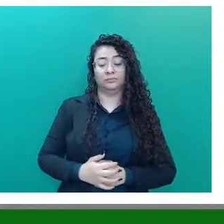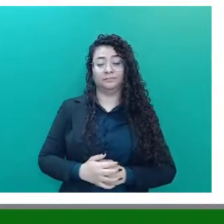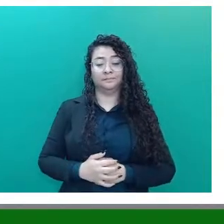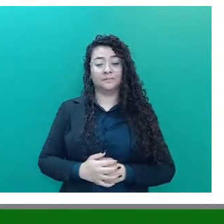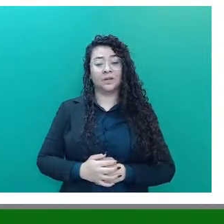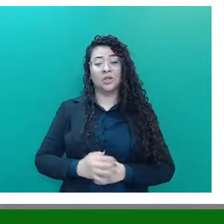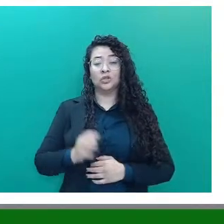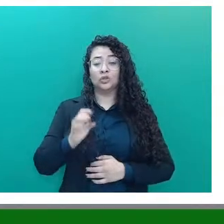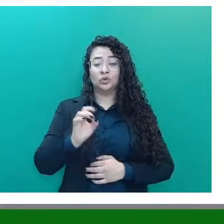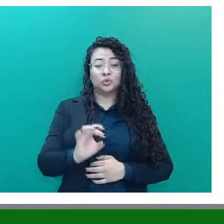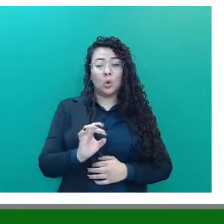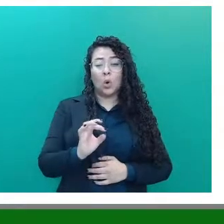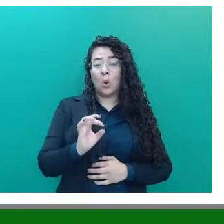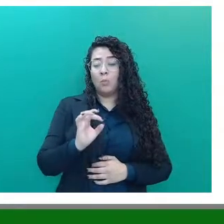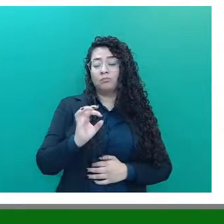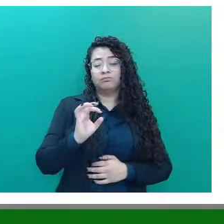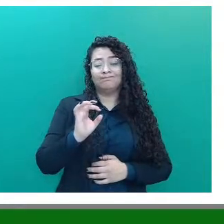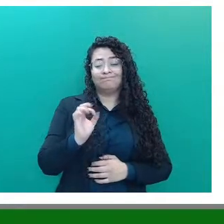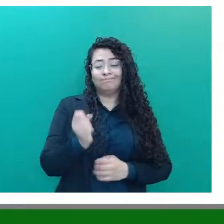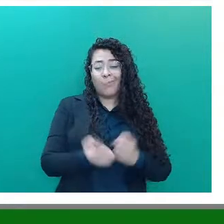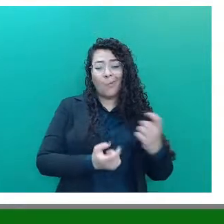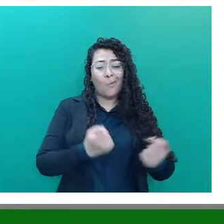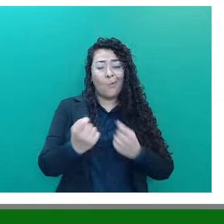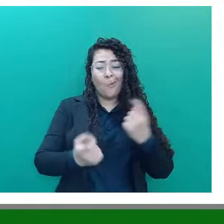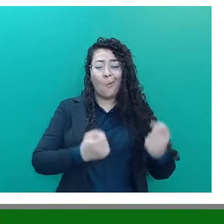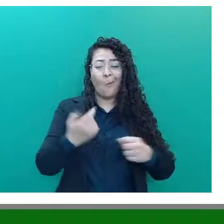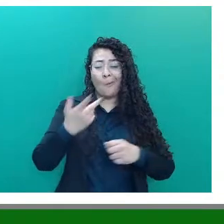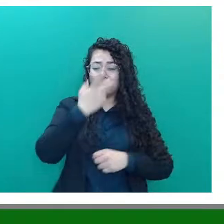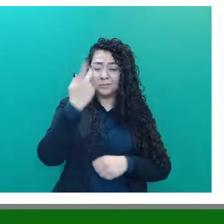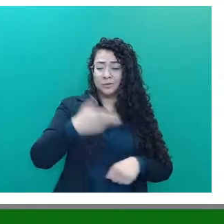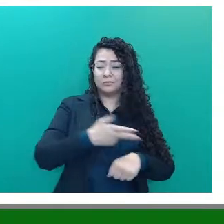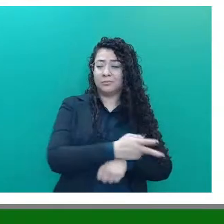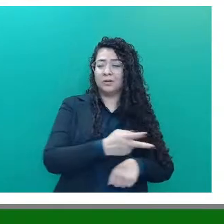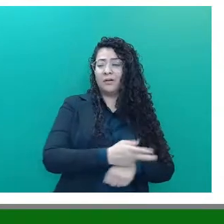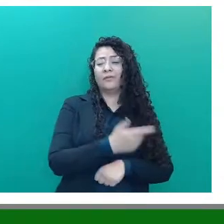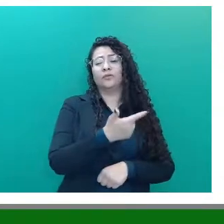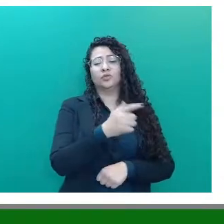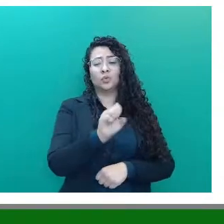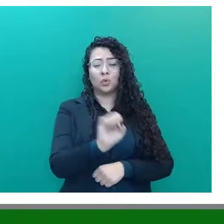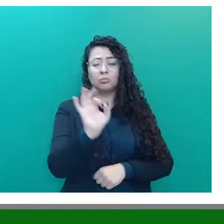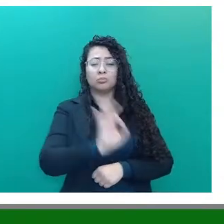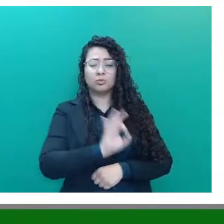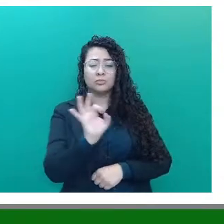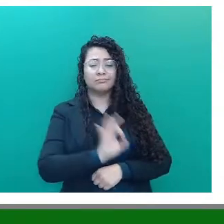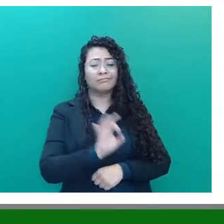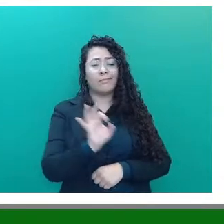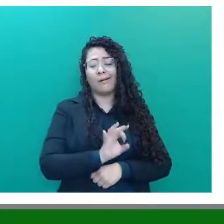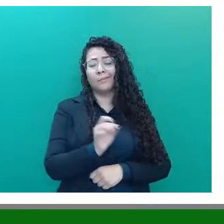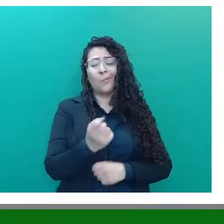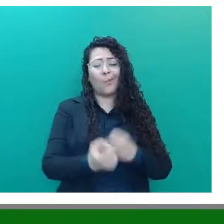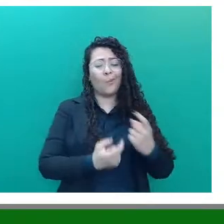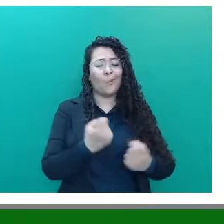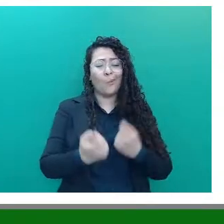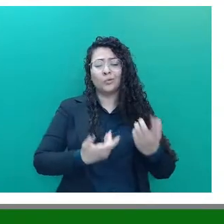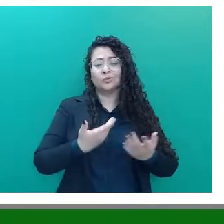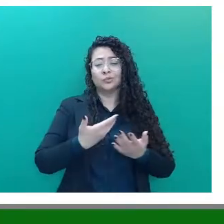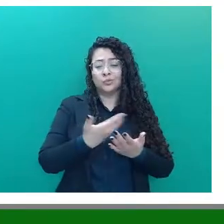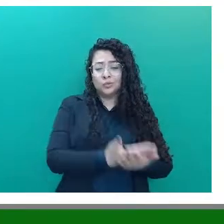conteúdos, e todos eles indicaram que foram úteis para suas práticas profissionais.